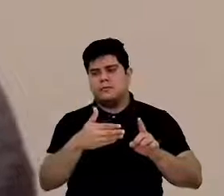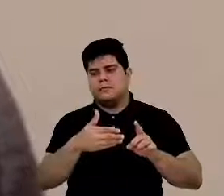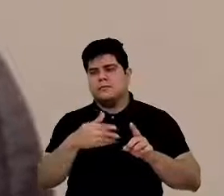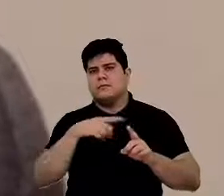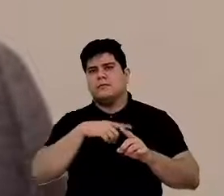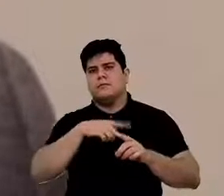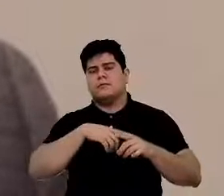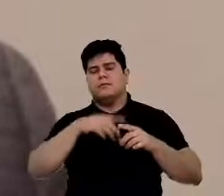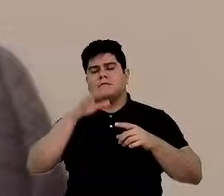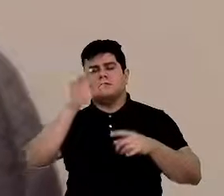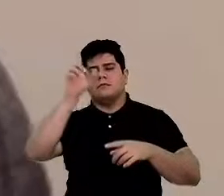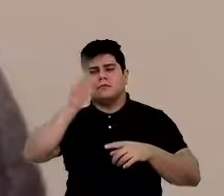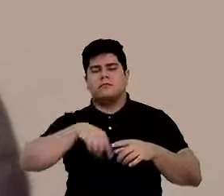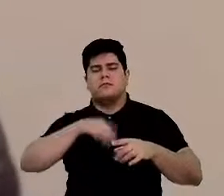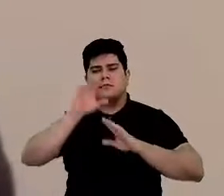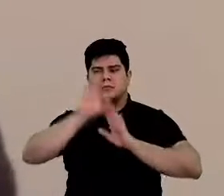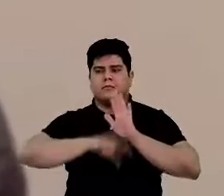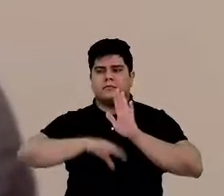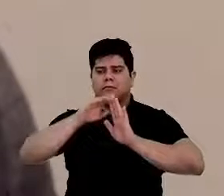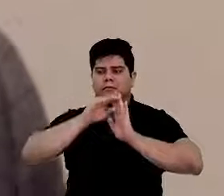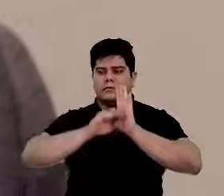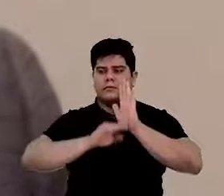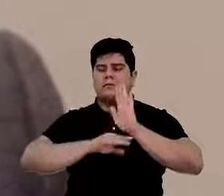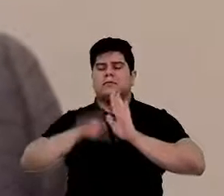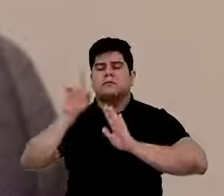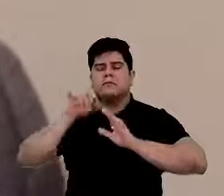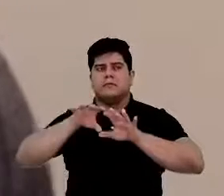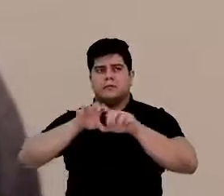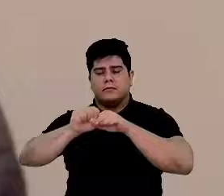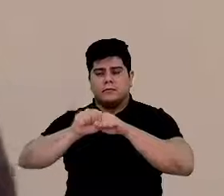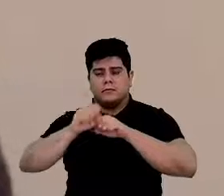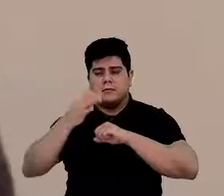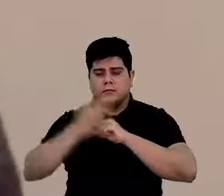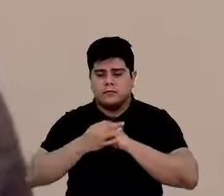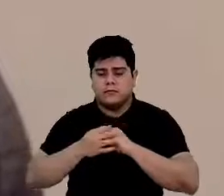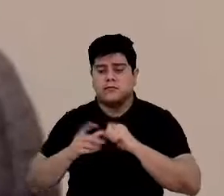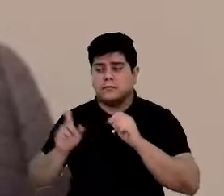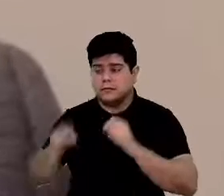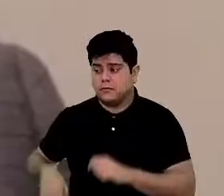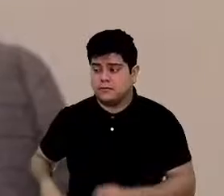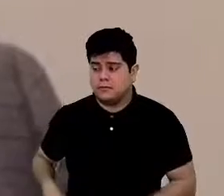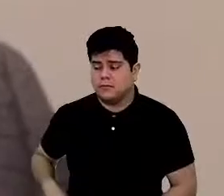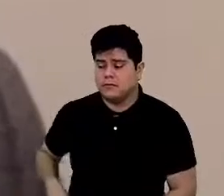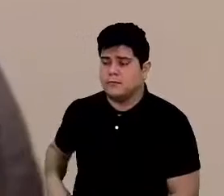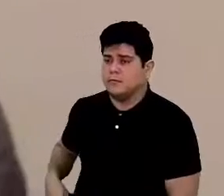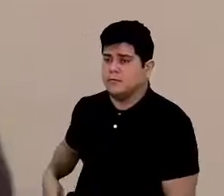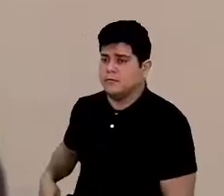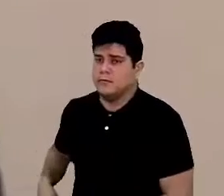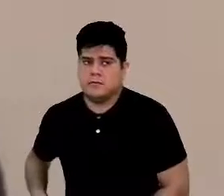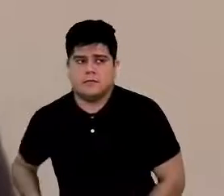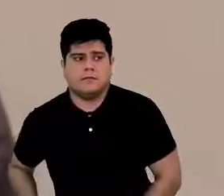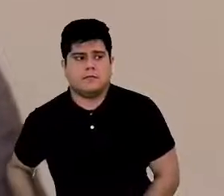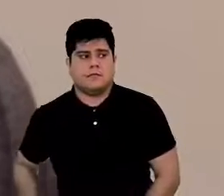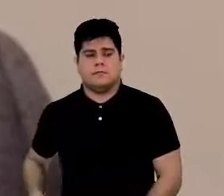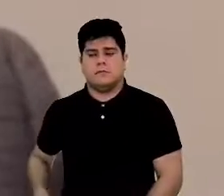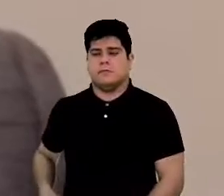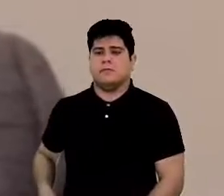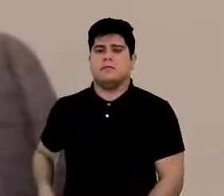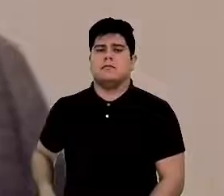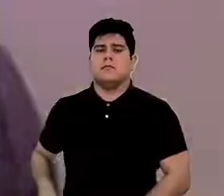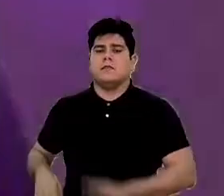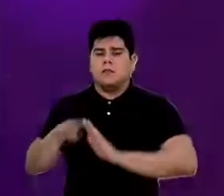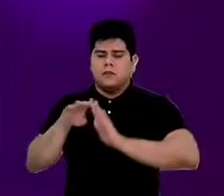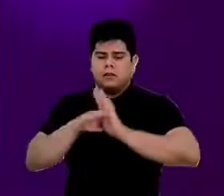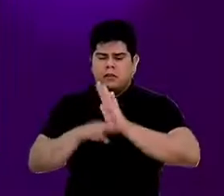grades curriculares dos programas de graduação. Isso já é uma exigência das diretrizes curriculares nacionais há